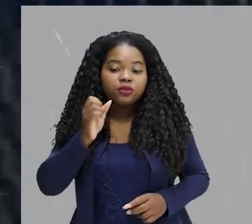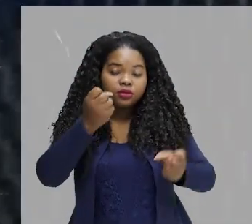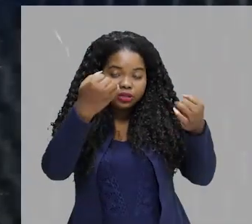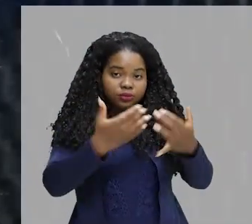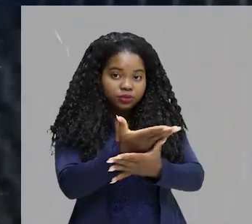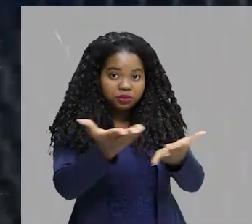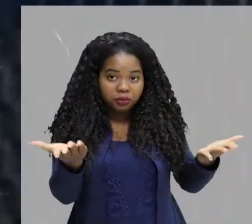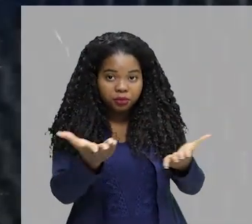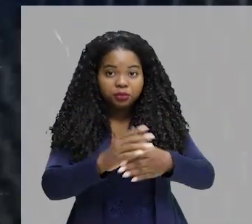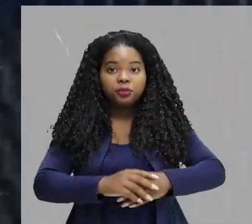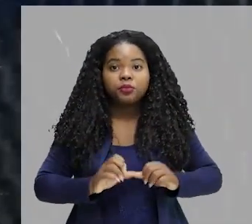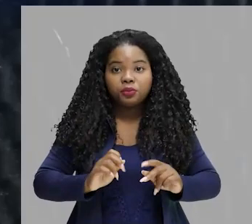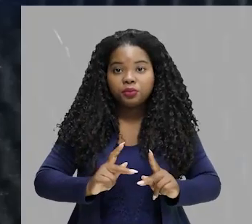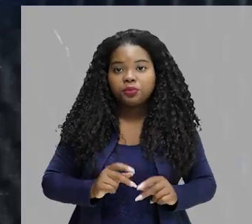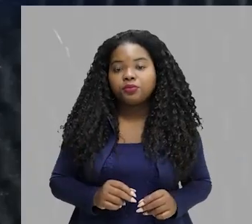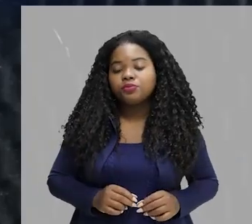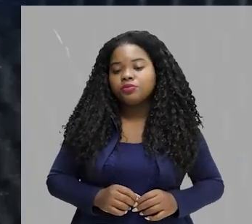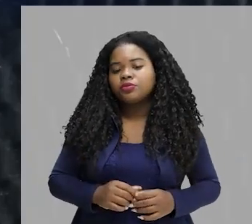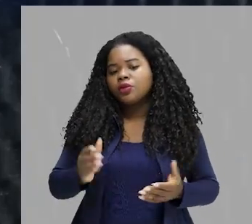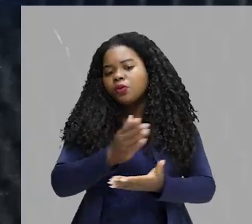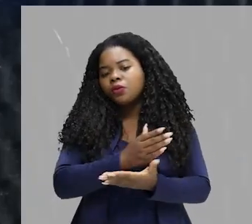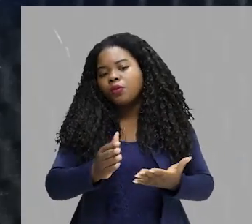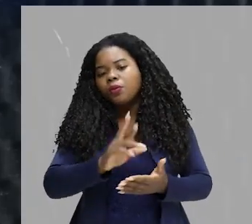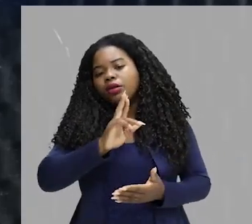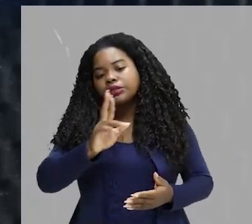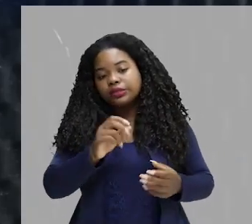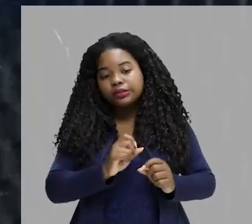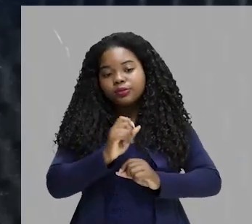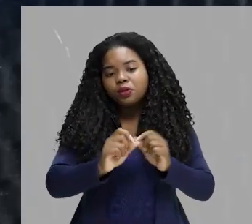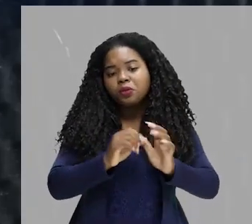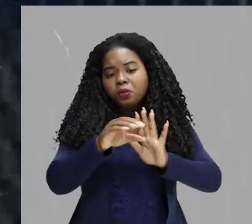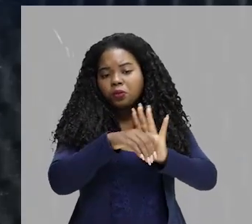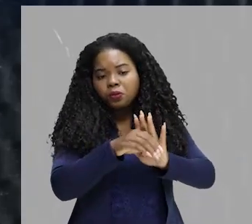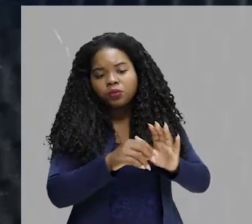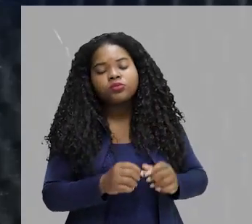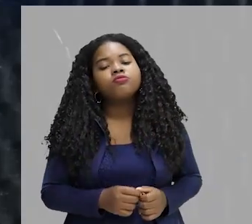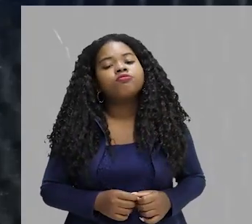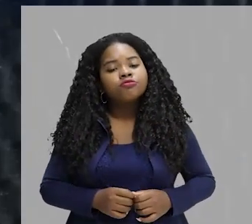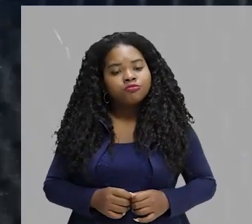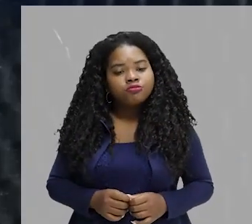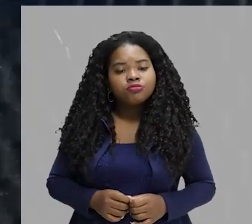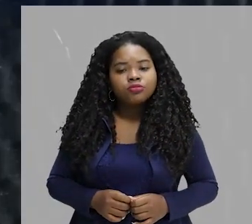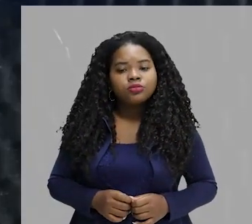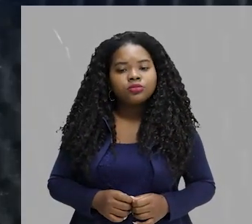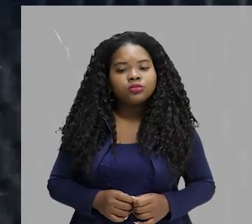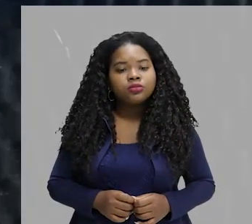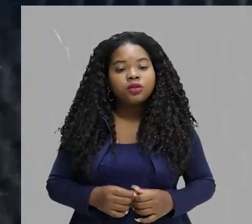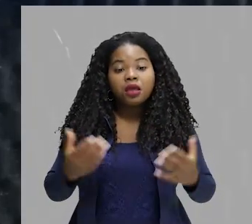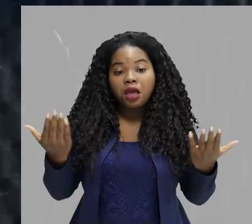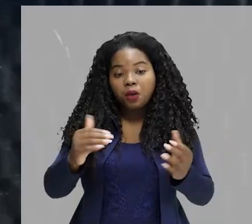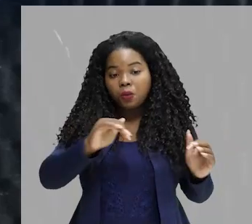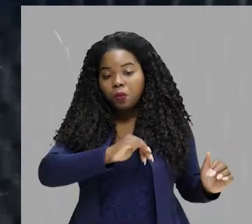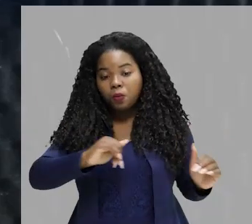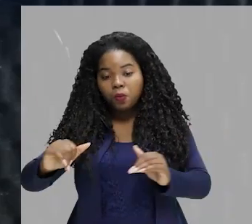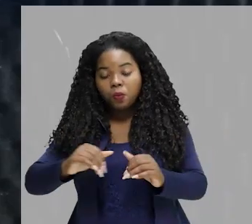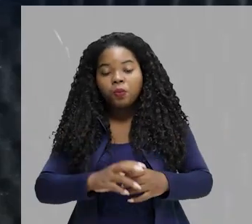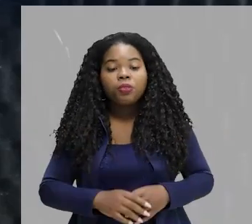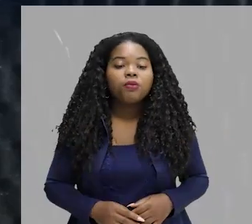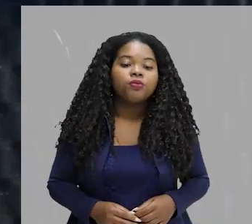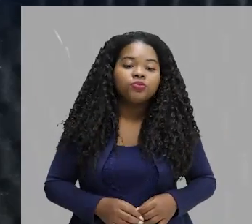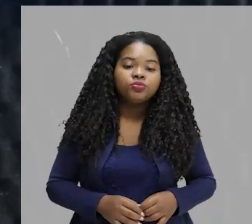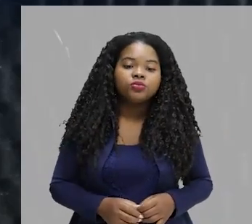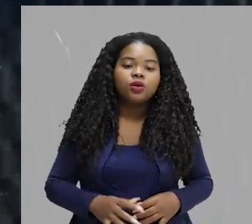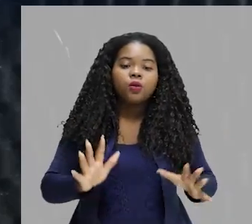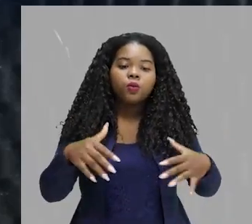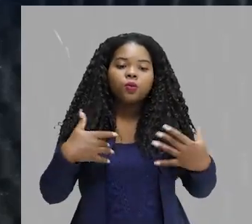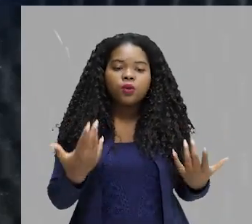ainda há pouco para vocês. Então, a gente começa respondendo aqui, nesse primeiro tópico, a pergunta, o que é identidade social, e agora a gente vai falar